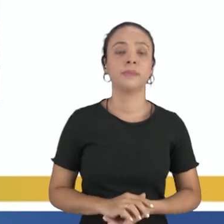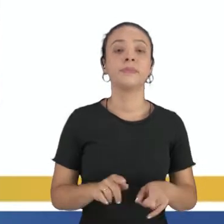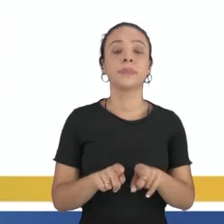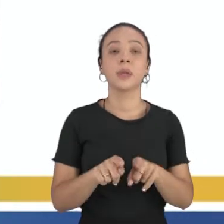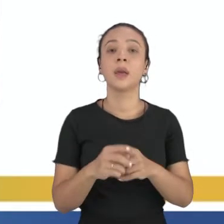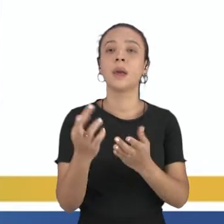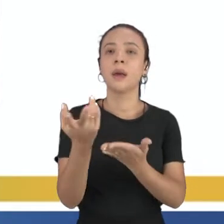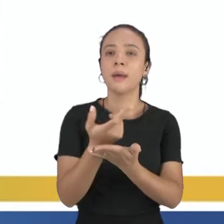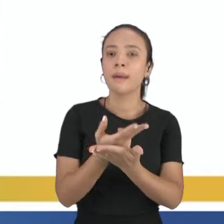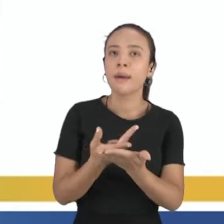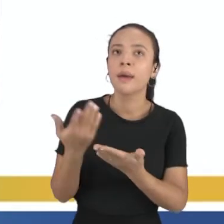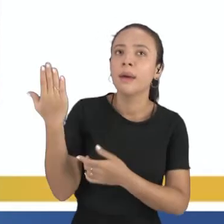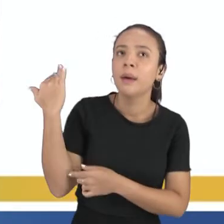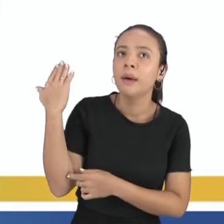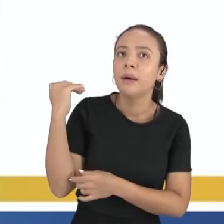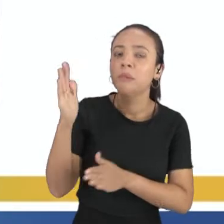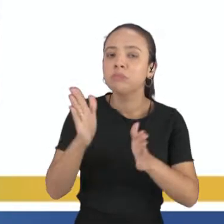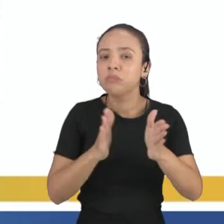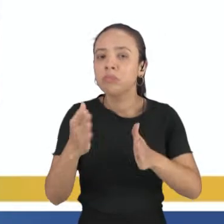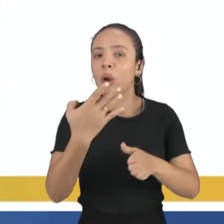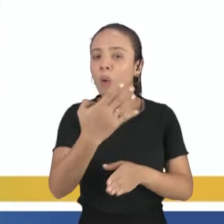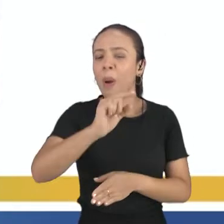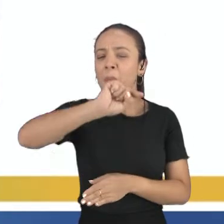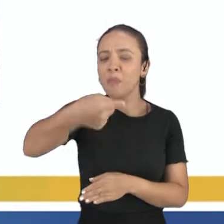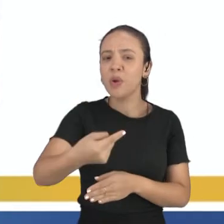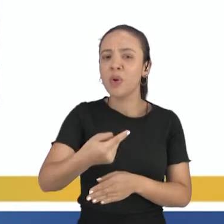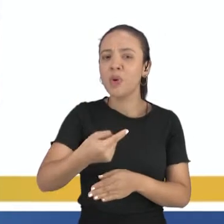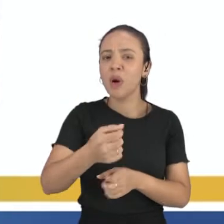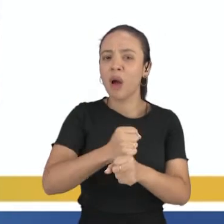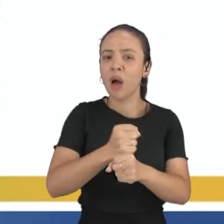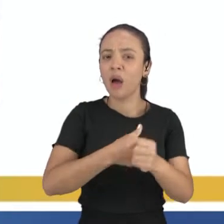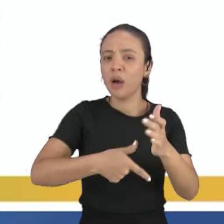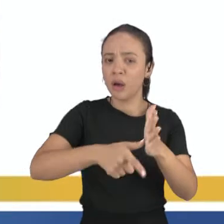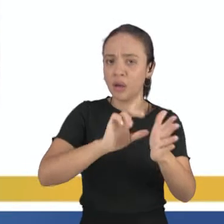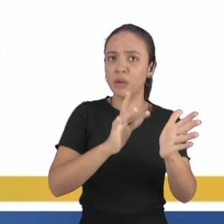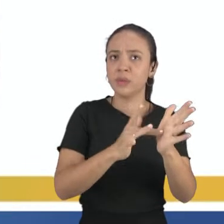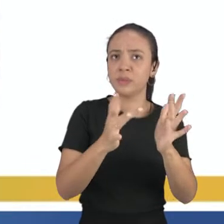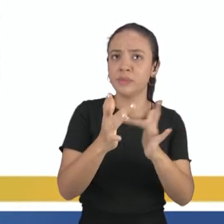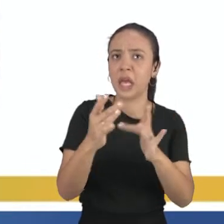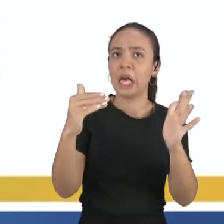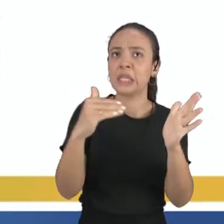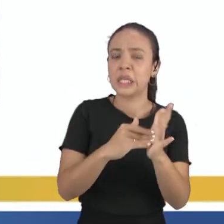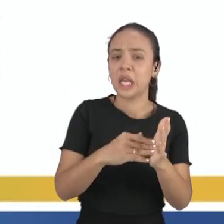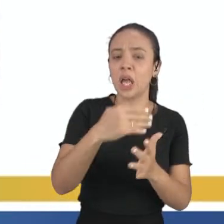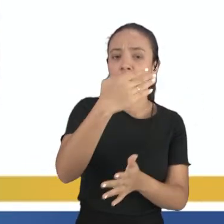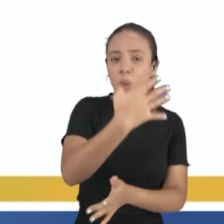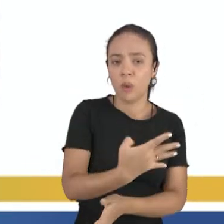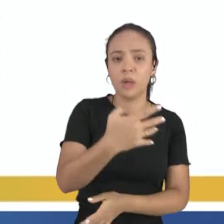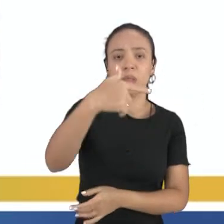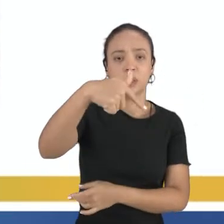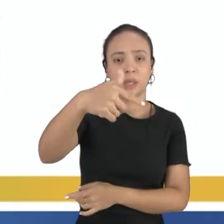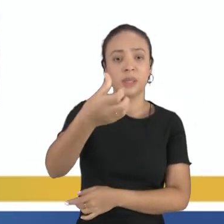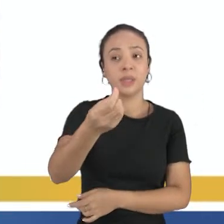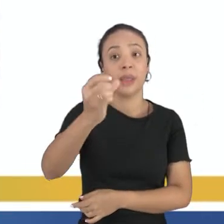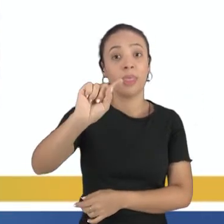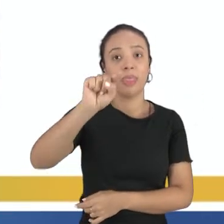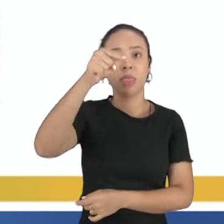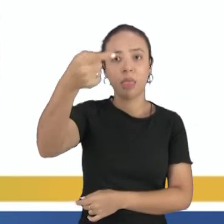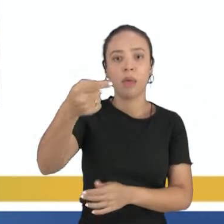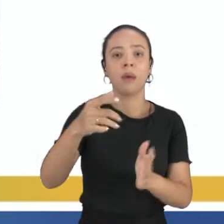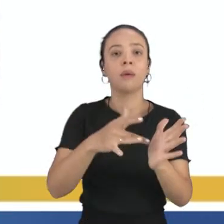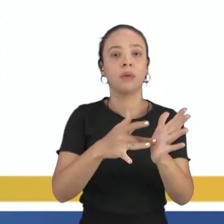Arte na Antiguidade. Entre 4 mil anos antes de Cristo e 476 depois de